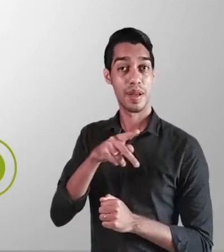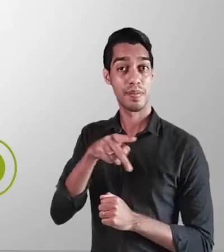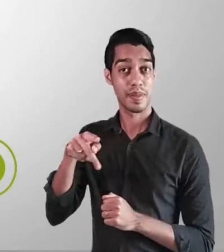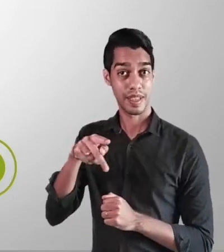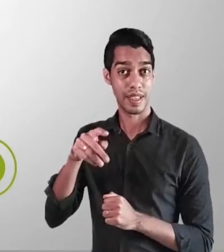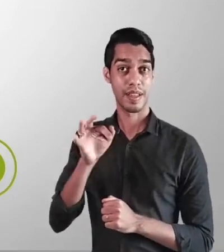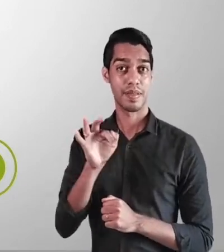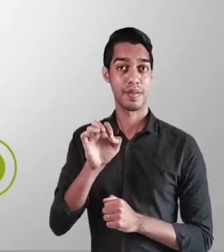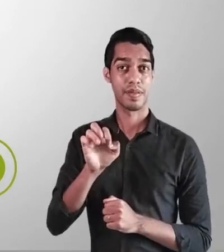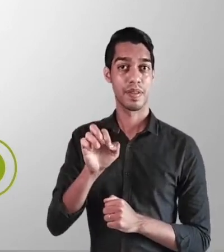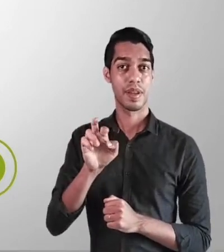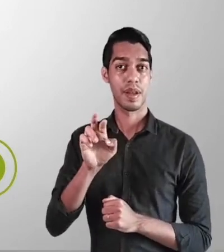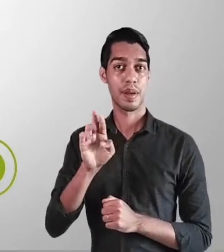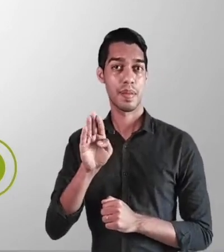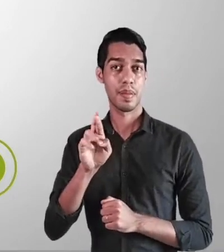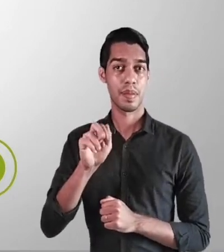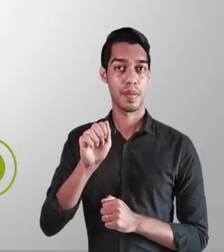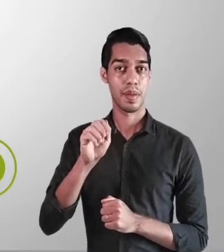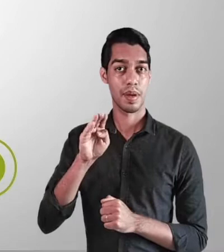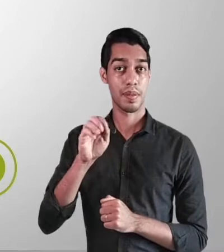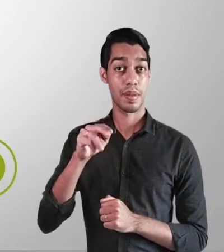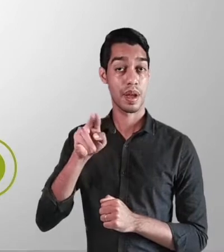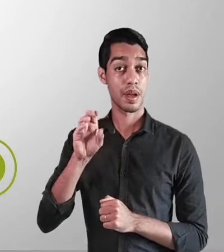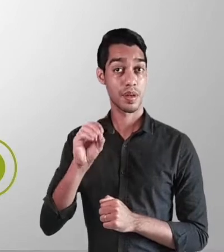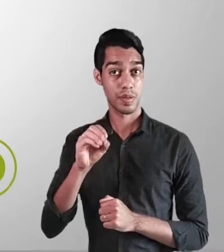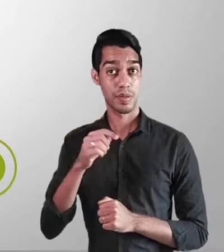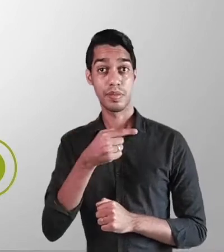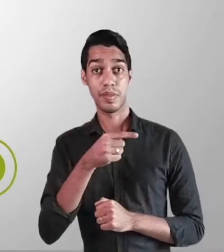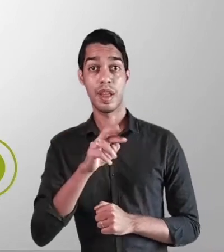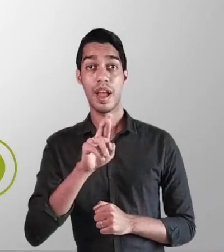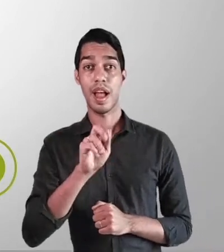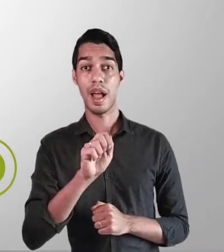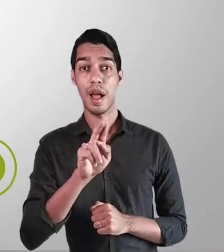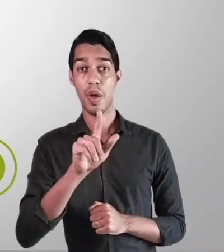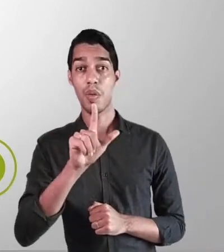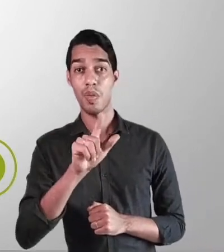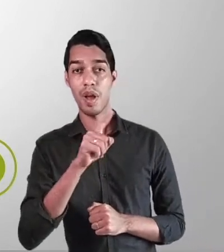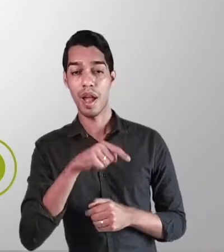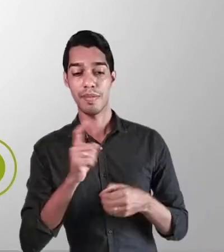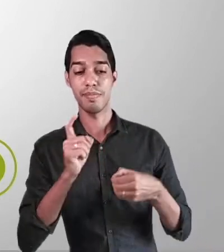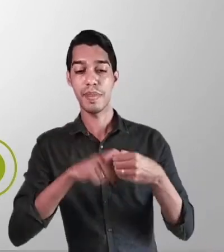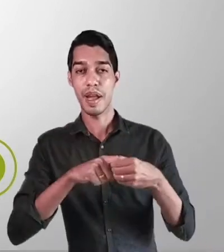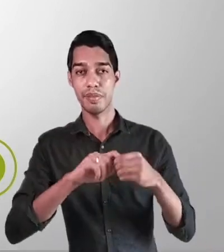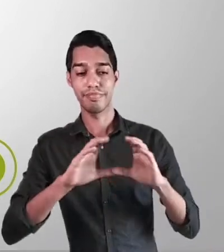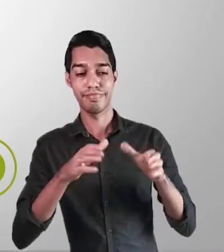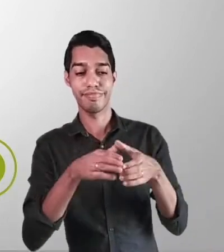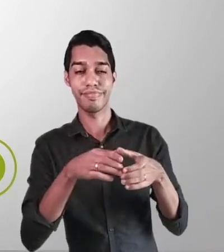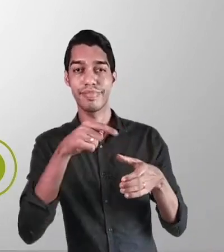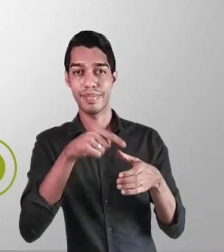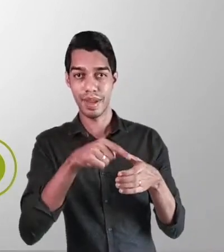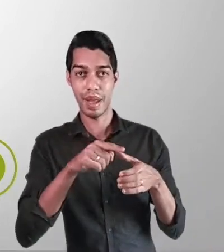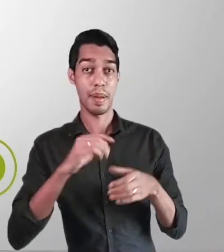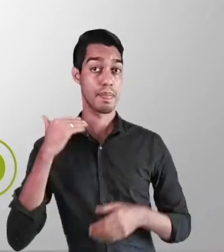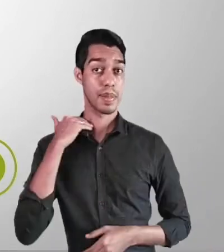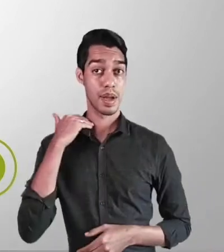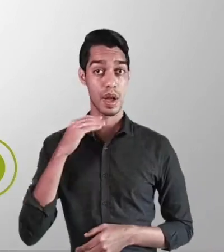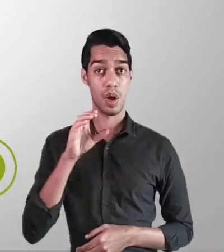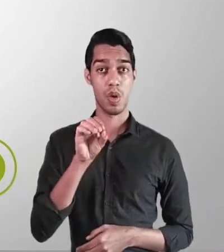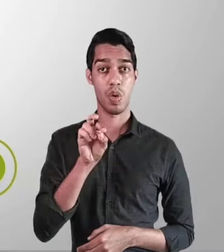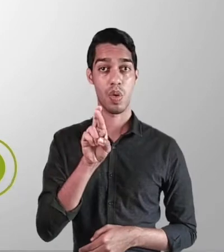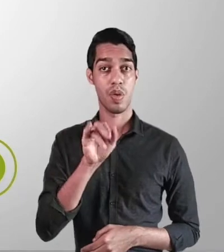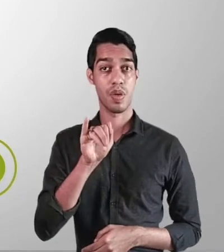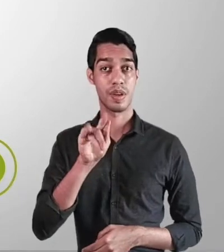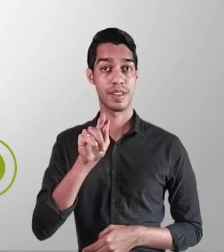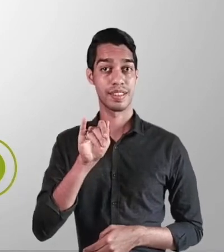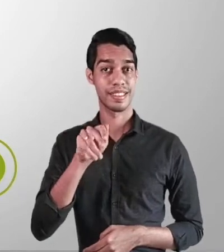Raul Moreira, membro do Conselho de Administração do Banco Original. Bem-vindo, Raul. Obrigado, Ricardo. Muito obrigado por estarem conosco aqui